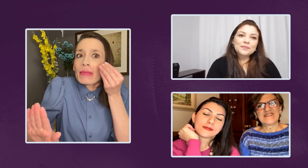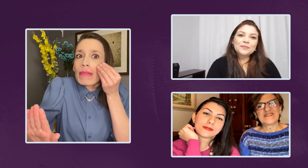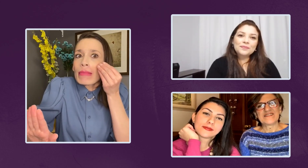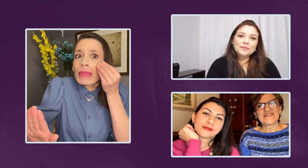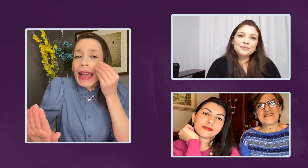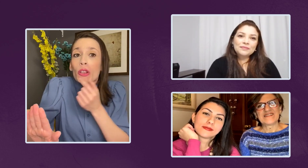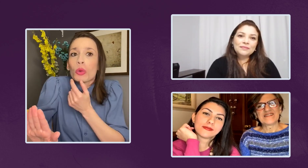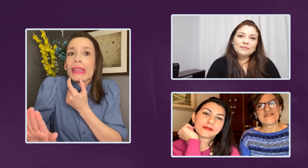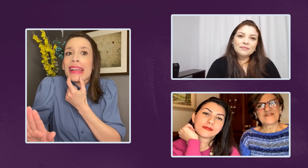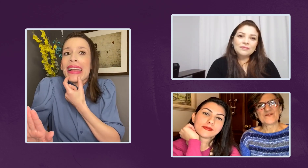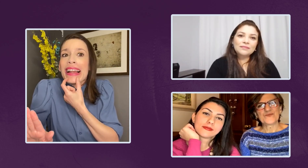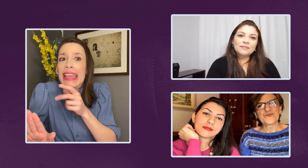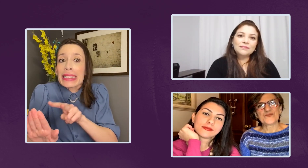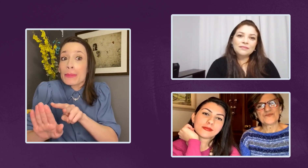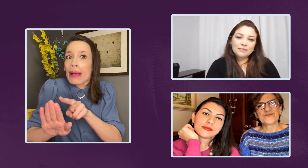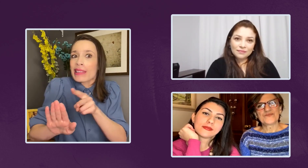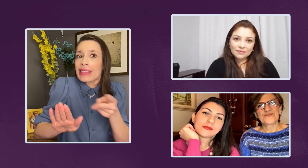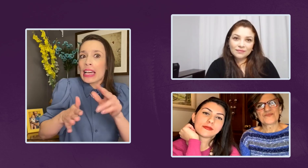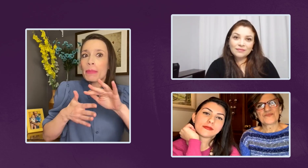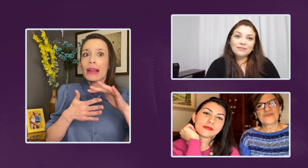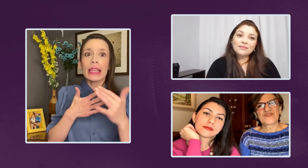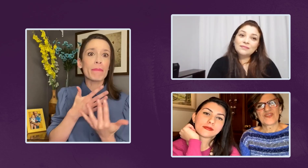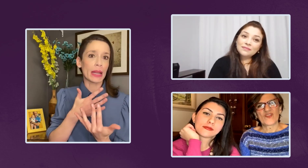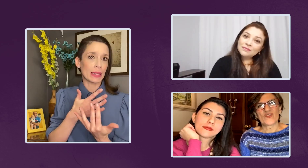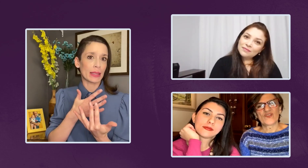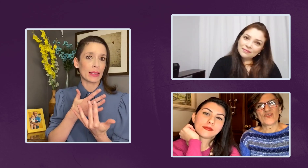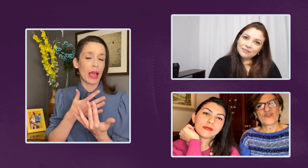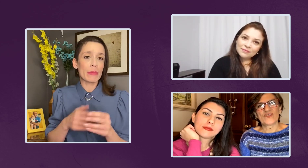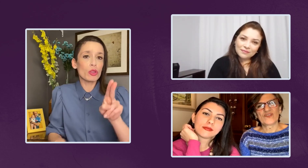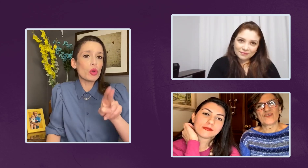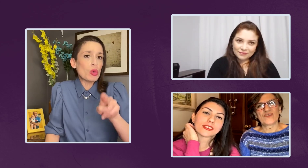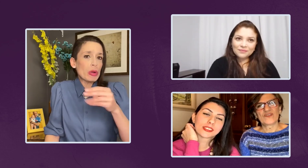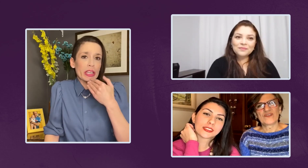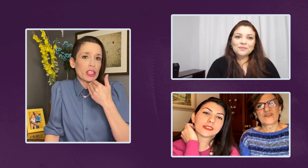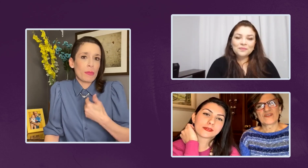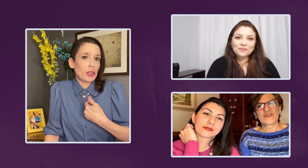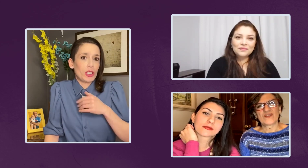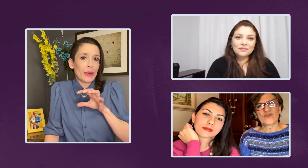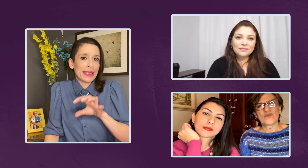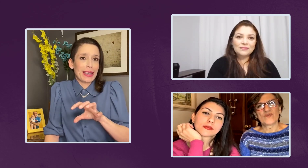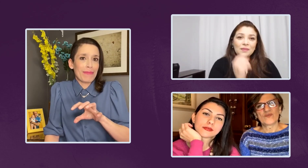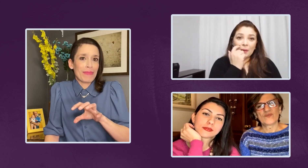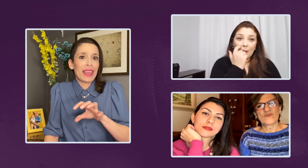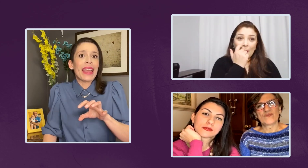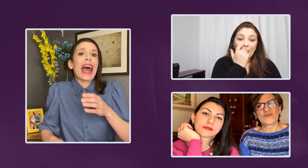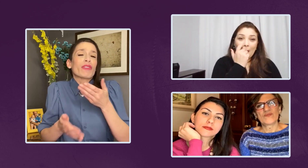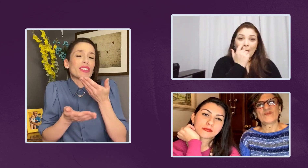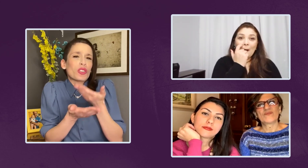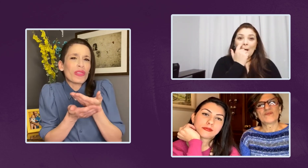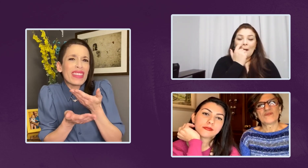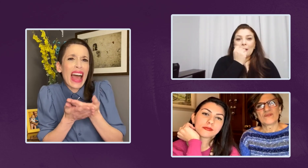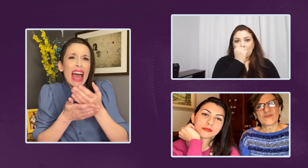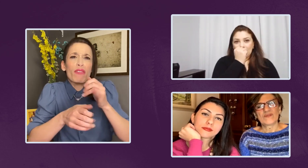Vamos tentar do inglês passar para Libras, sabe? Nunca tinham me pedido assim. Aí